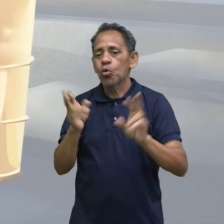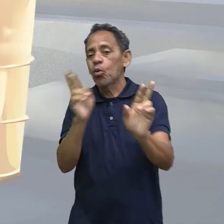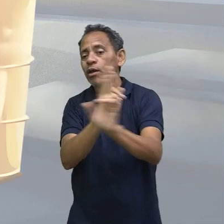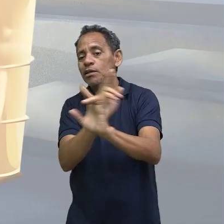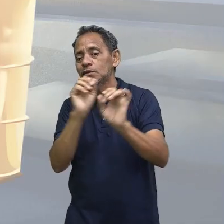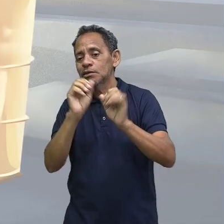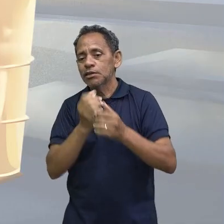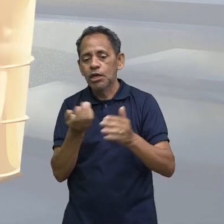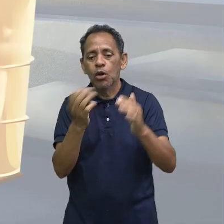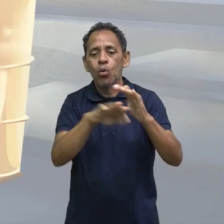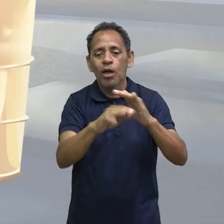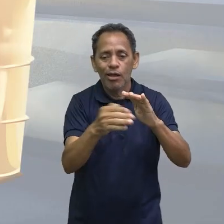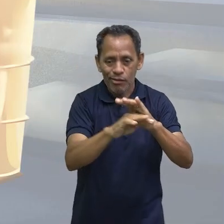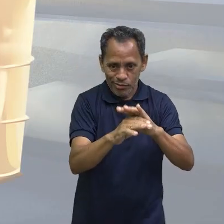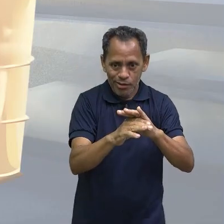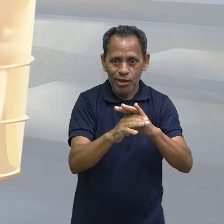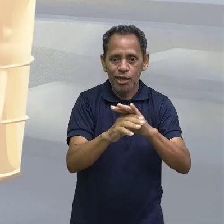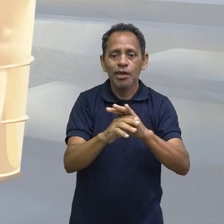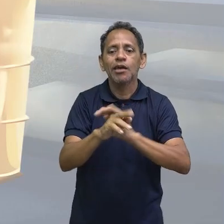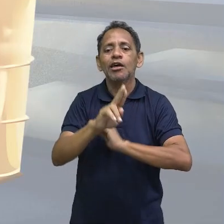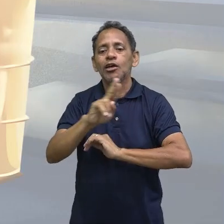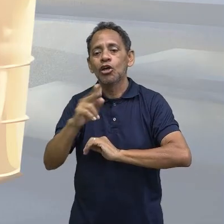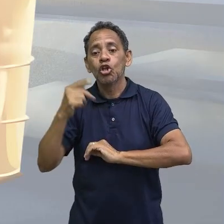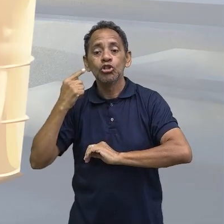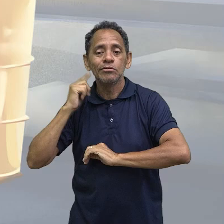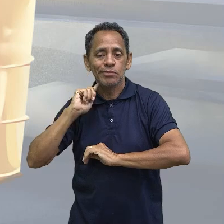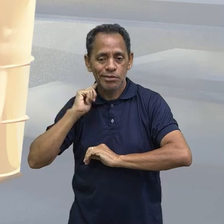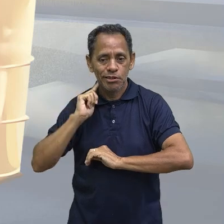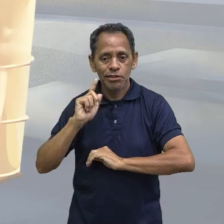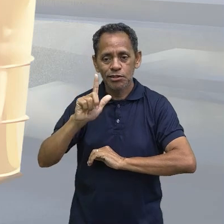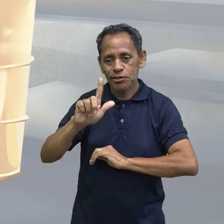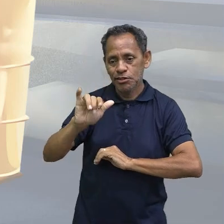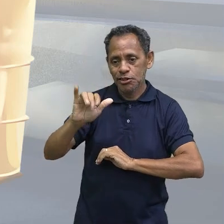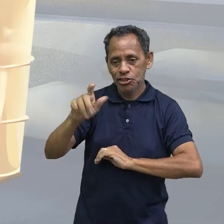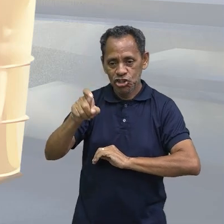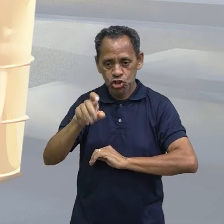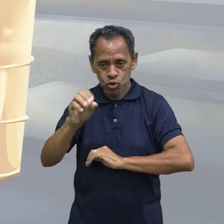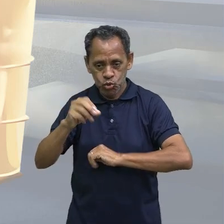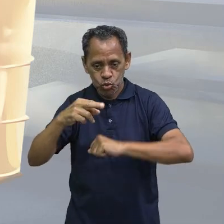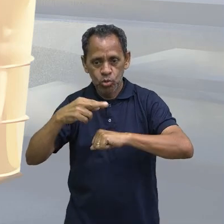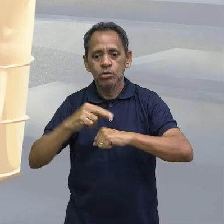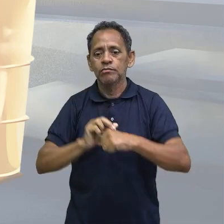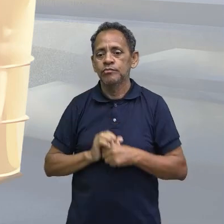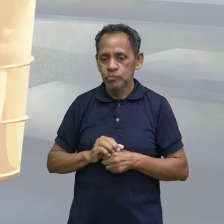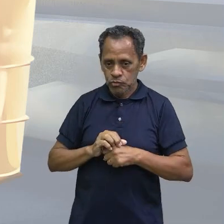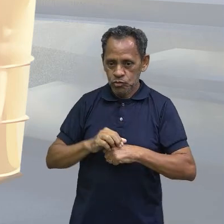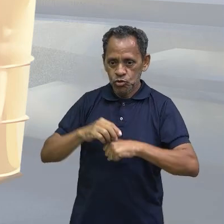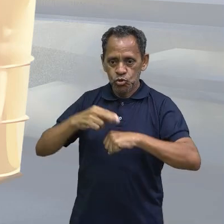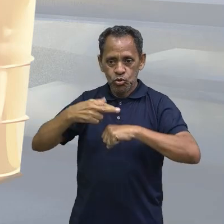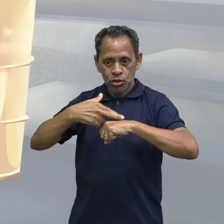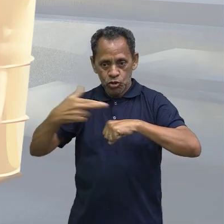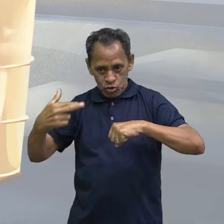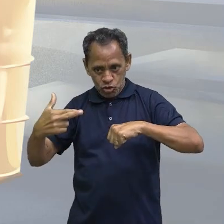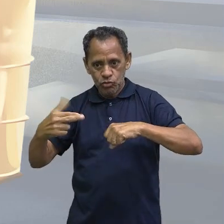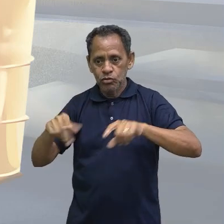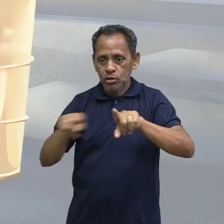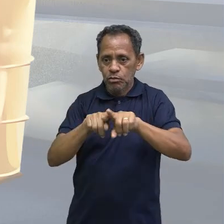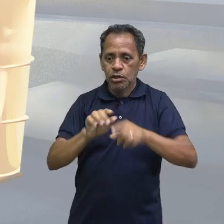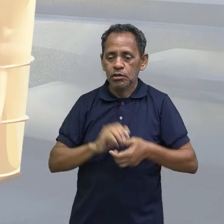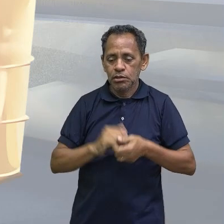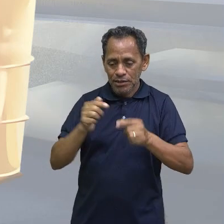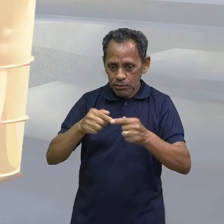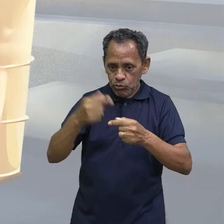a gente chama de lixo nuclear, tá? Então é preciso pensar sobre o que fazer depois com todo esse material, já sabendo